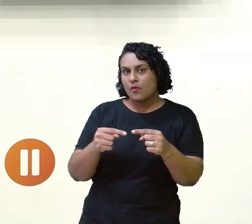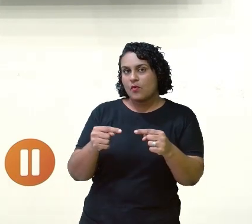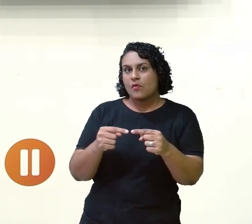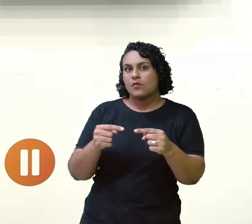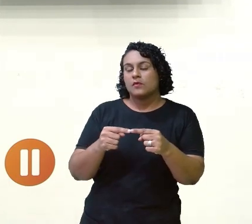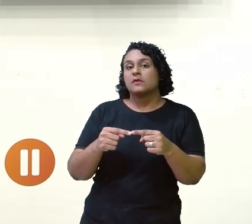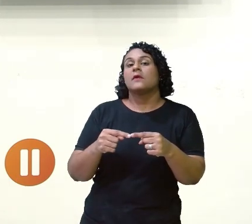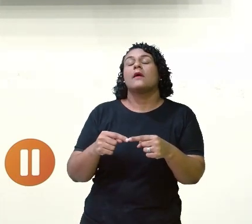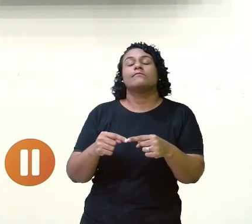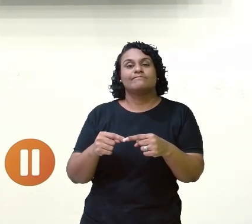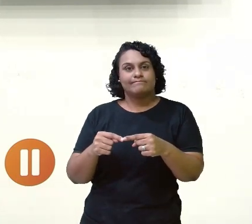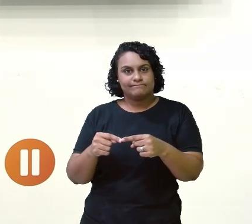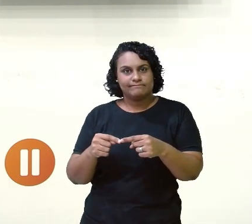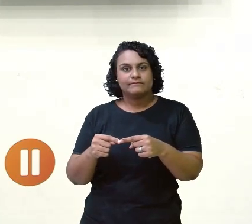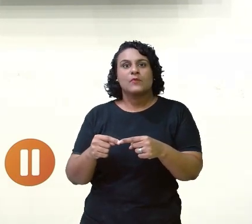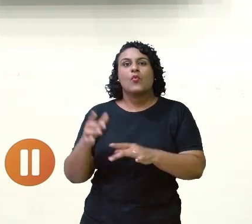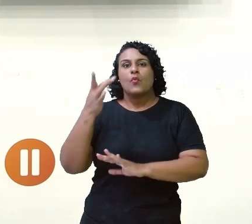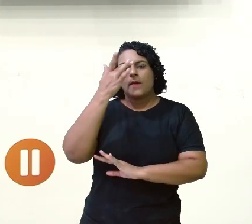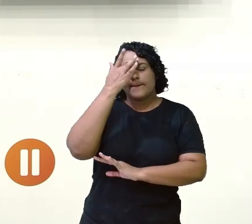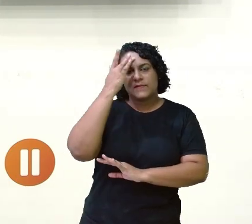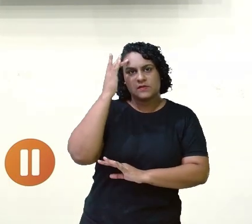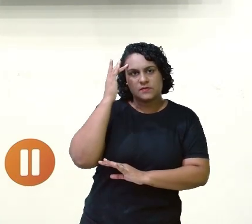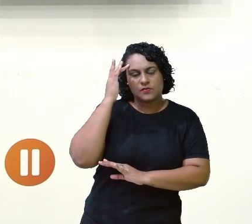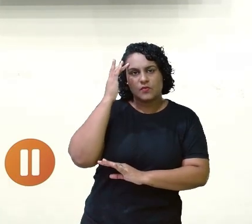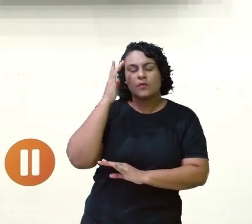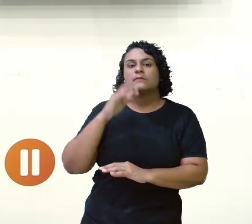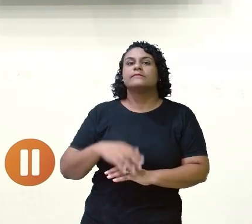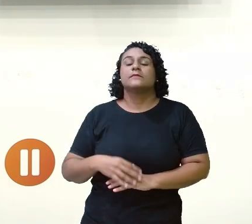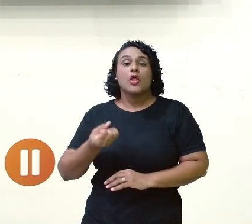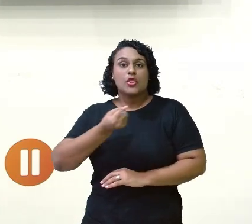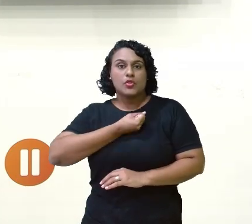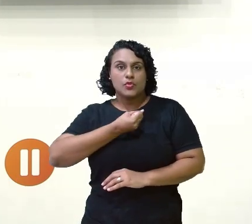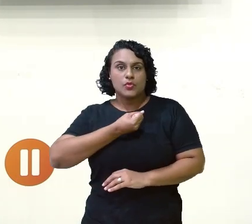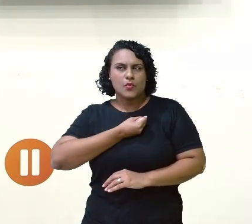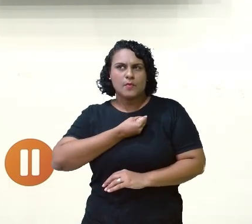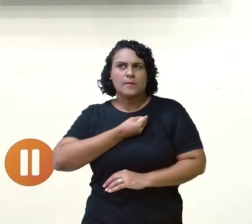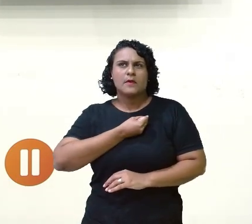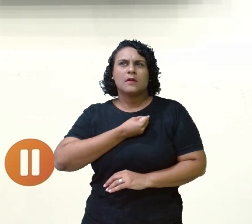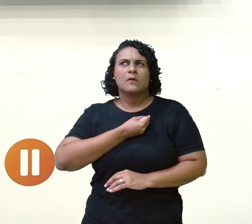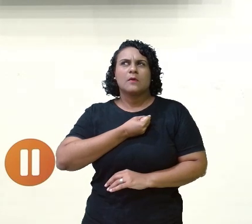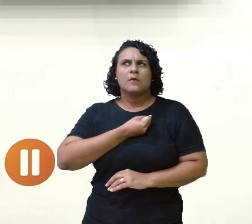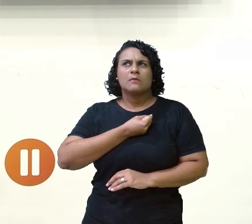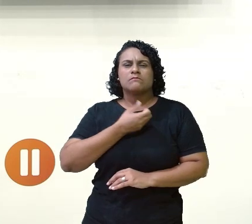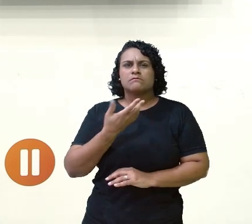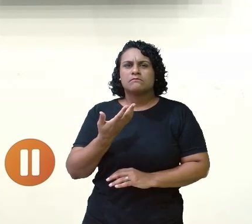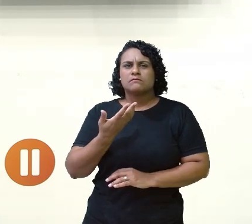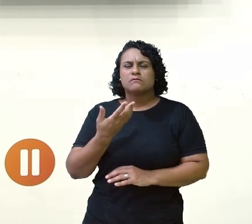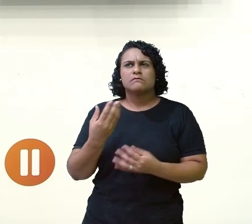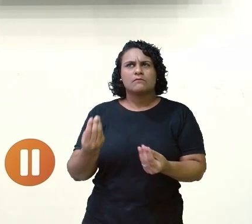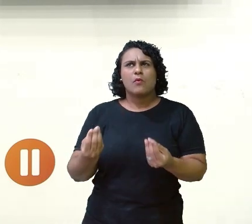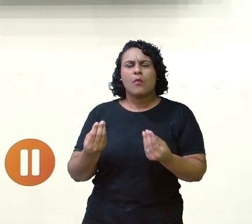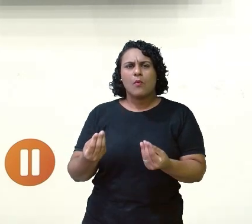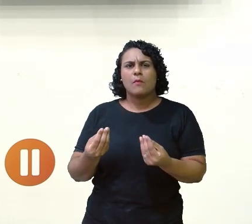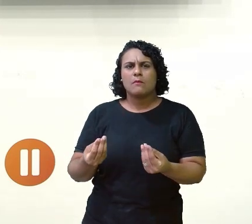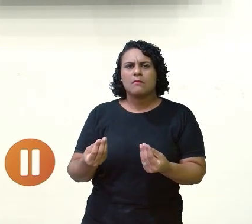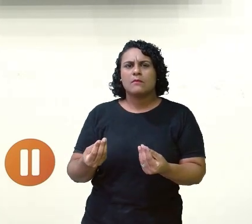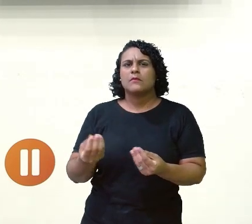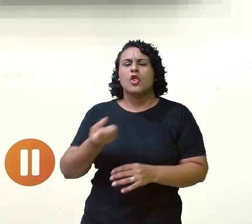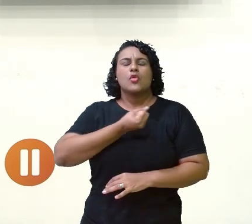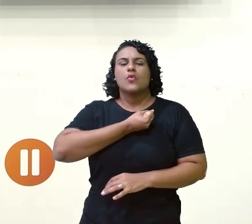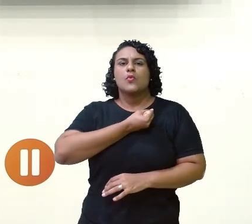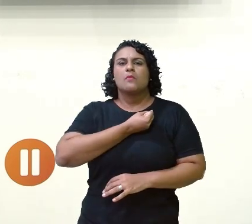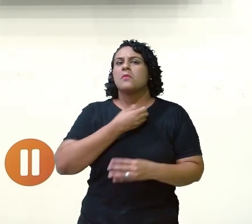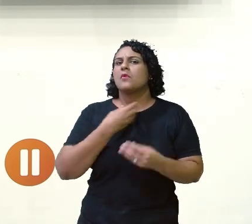com o sujeito em número e em pessoa. Quando a gente fala em número, é justamente o que a gente está